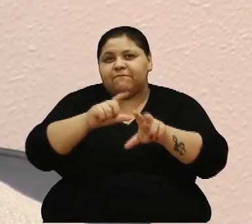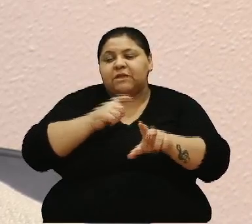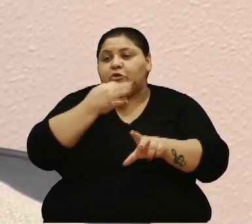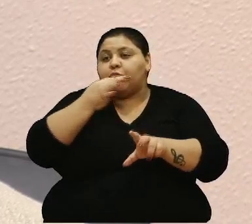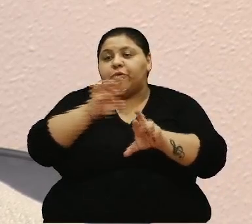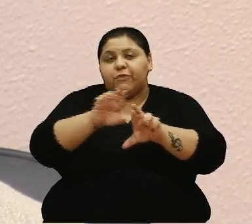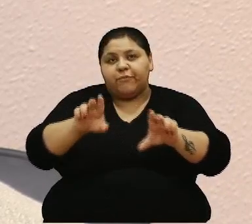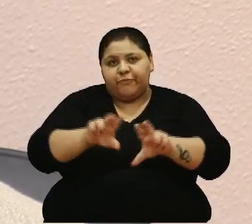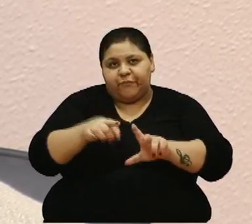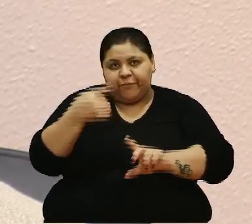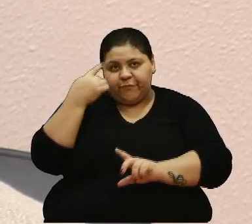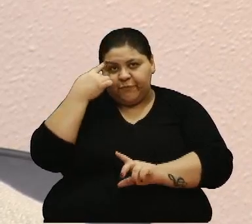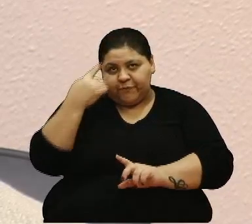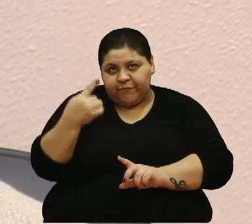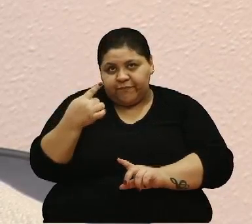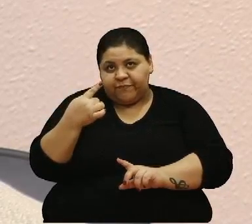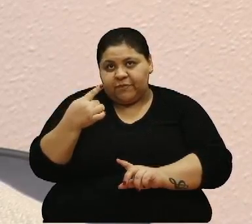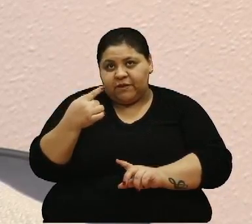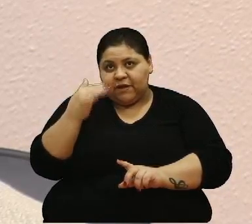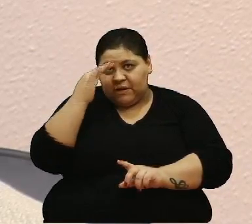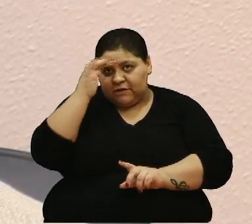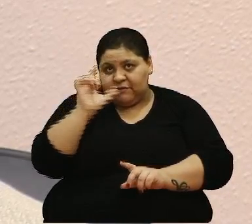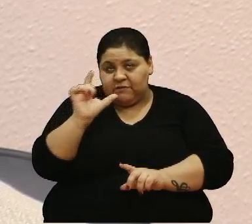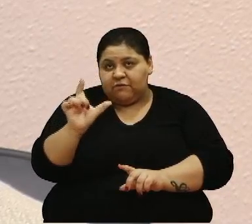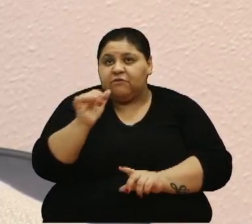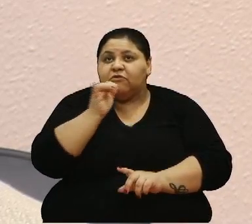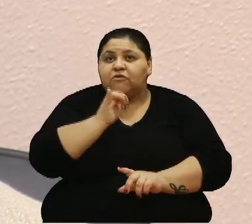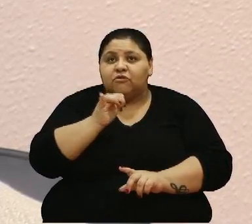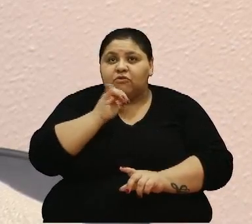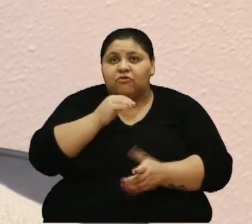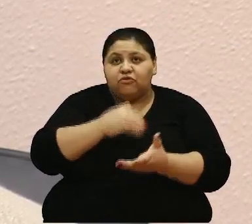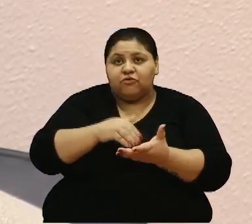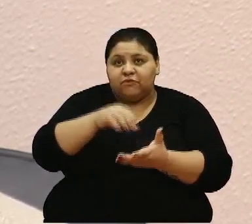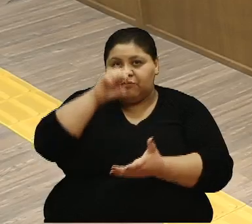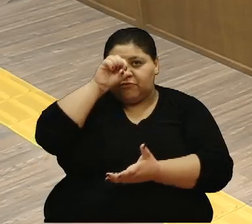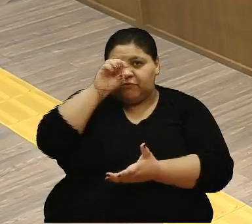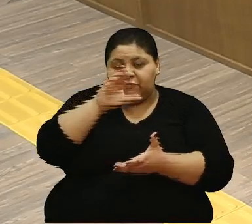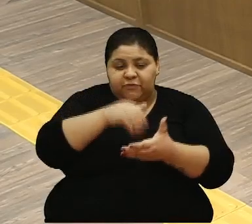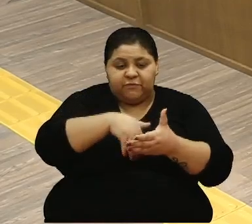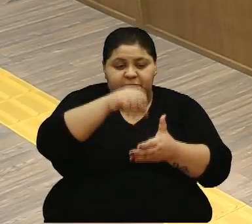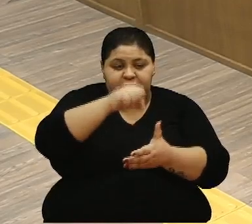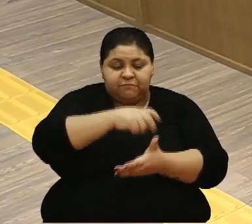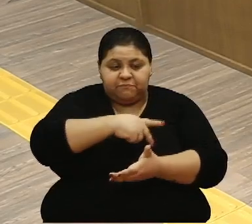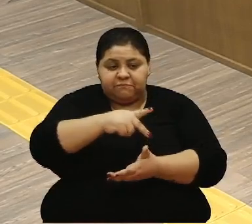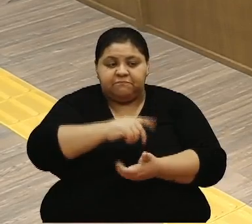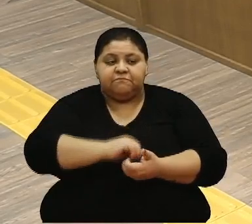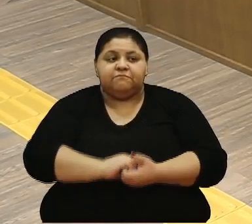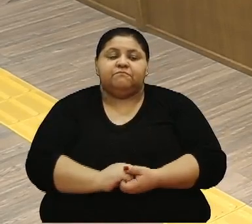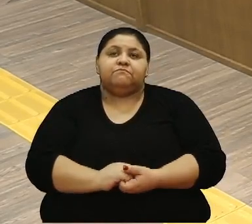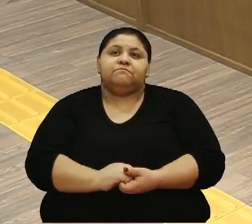do nosso pensamento, cumpre a palavra, a exemplo do secretário Elisandro Fiuza. Votaremos sim, presidente. Obrigado, vereador Cláudio Libório.